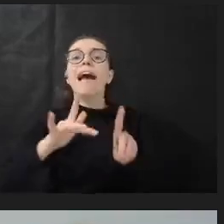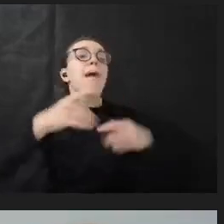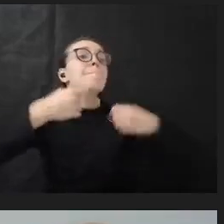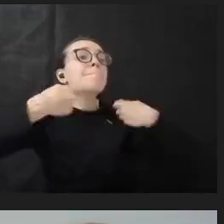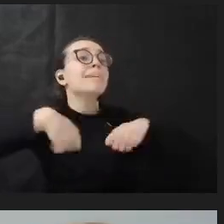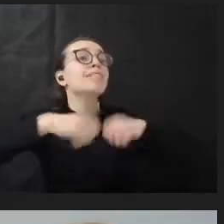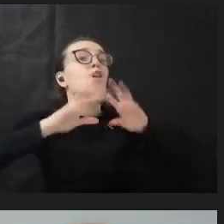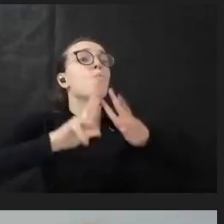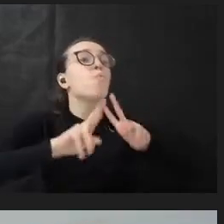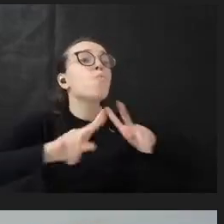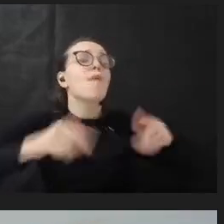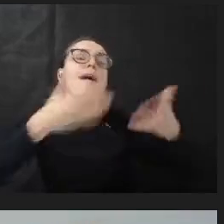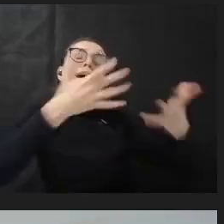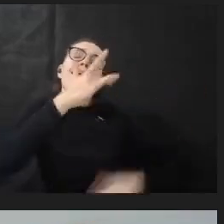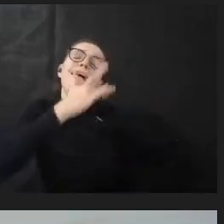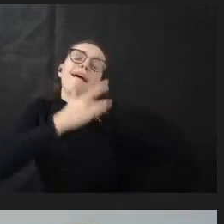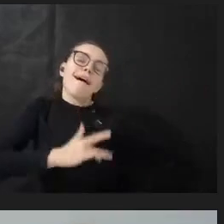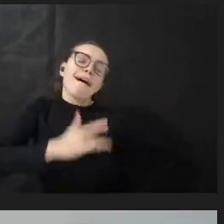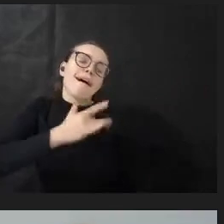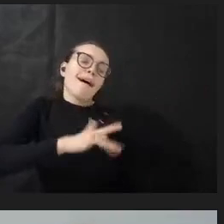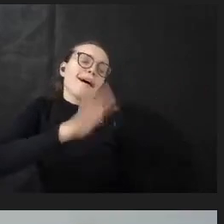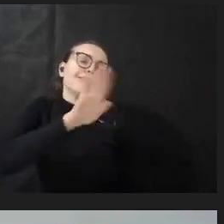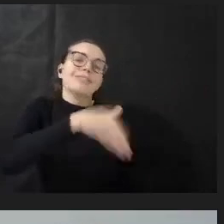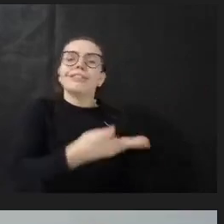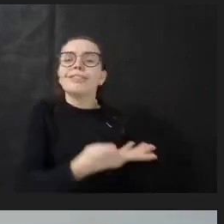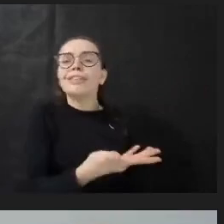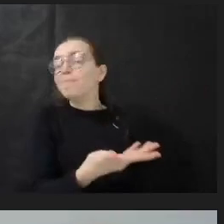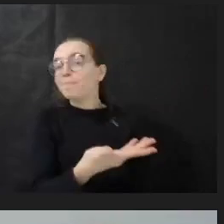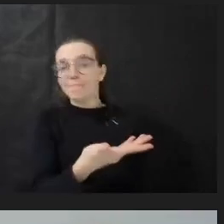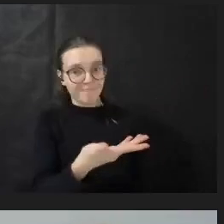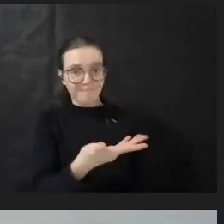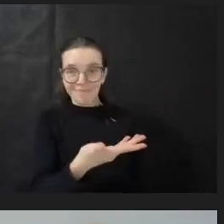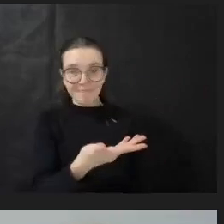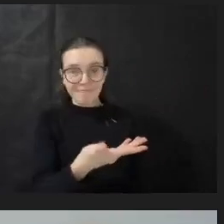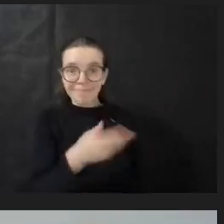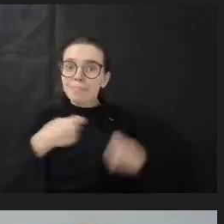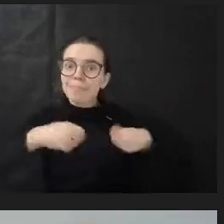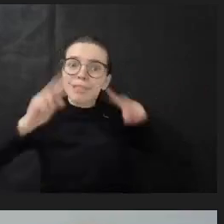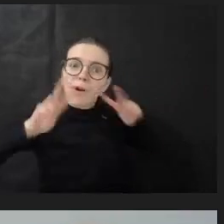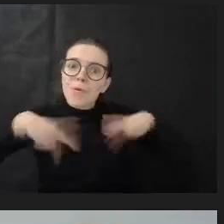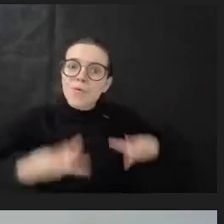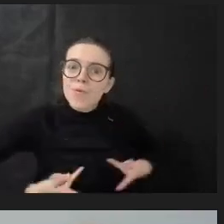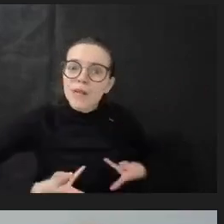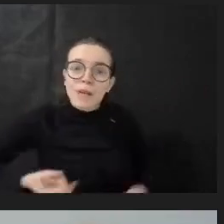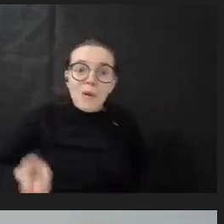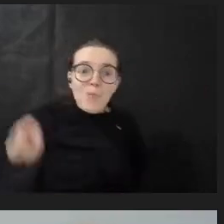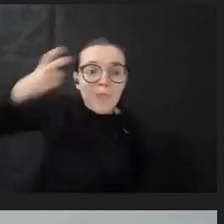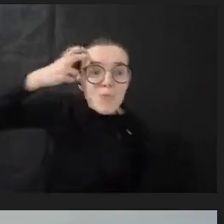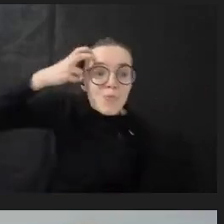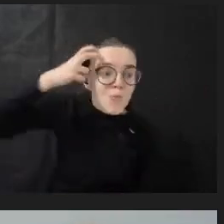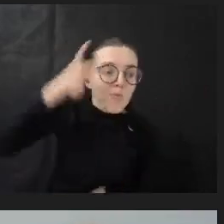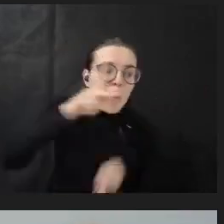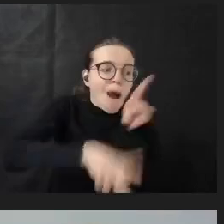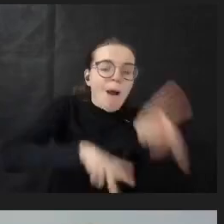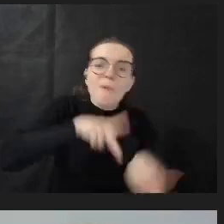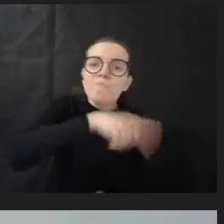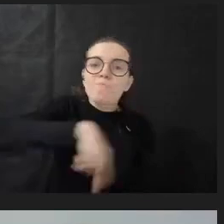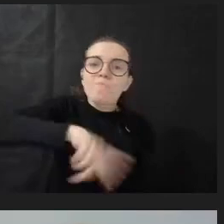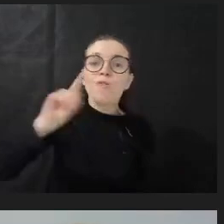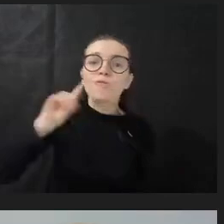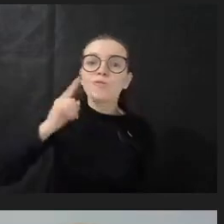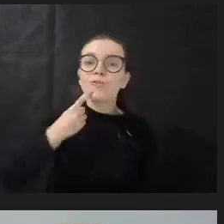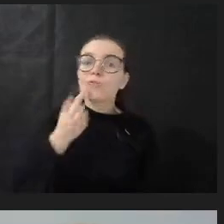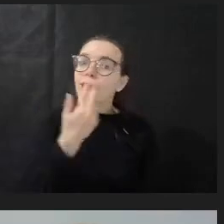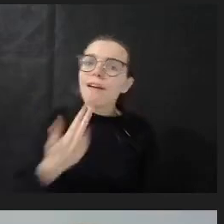um coitado e não reconhece a cultura do povo surdo, da comunidade surda, como uma cultura válida, como uma língua válida. Eu não